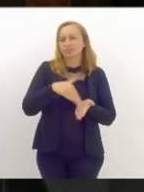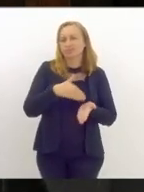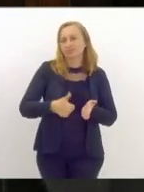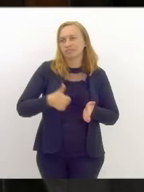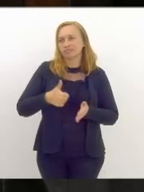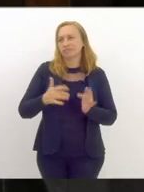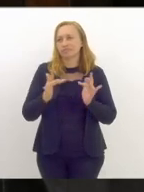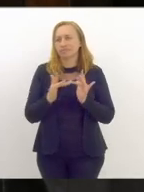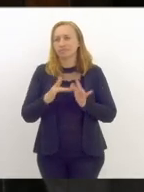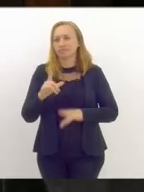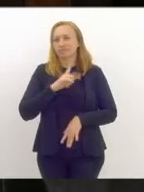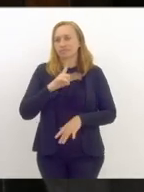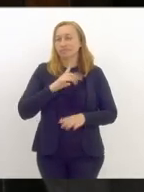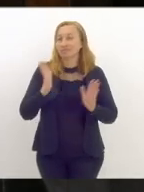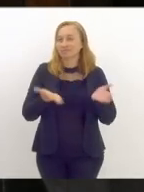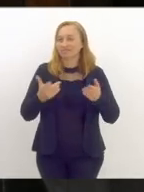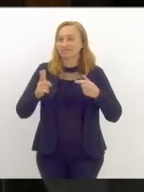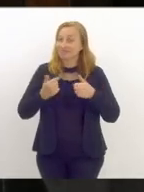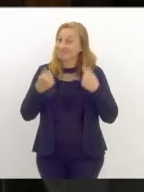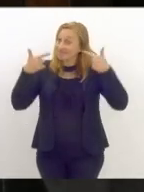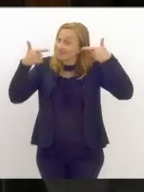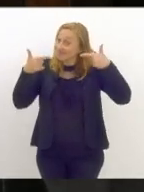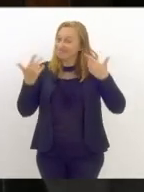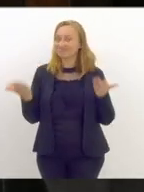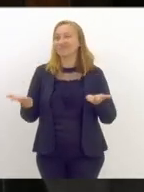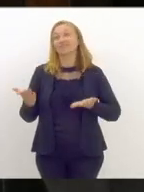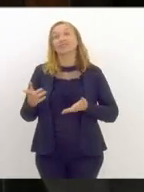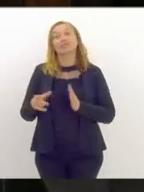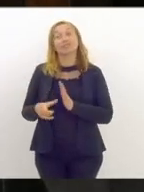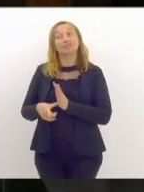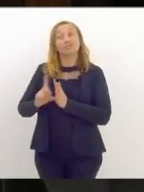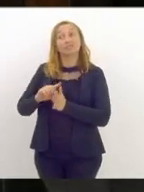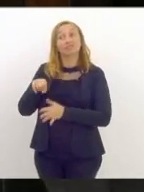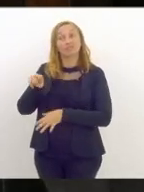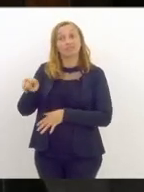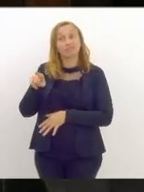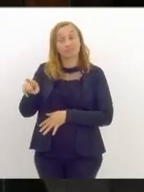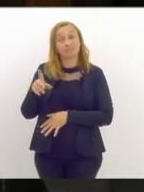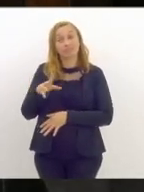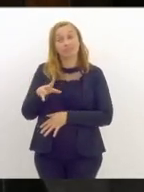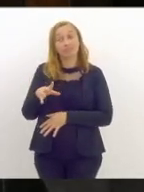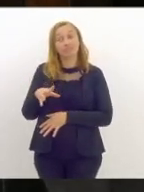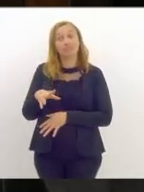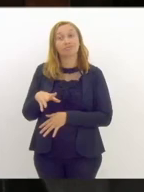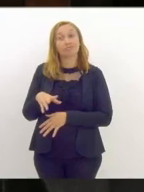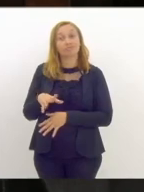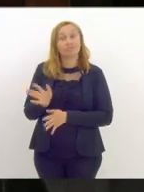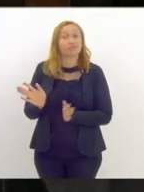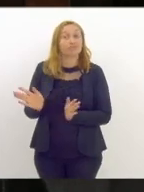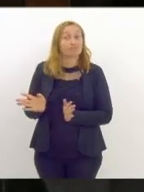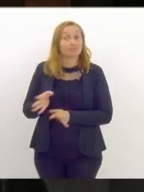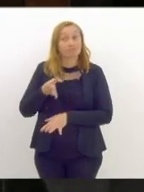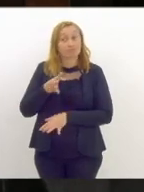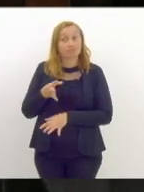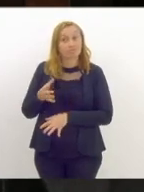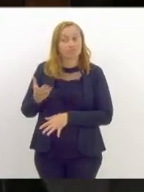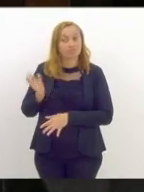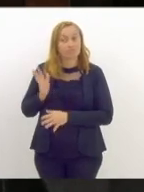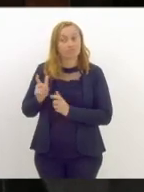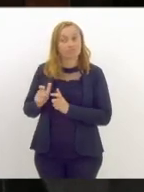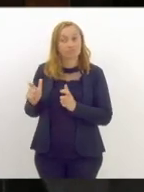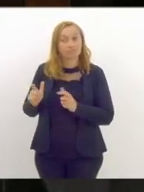ela está sorrindo, mas a Valdileia, quem conhece a Valdileia, ela tem um coração